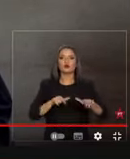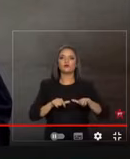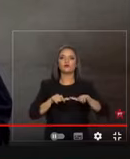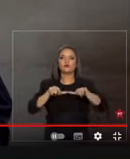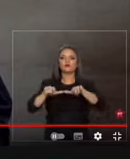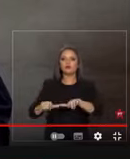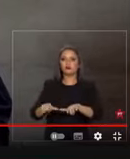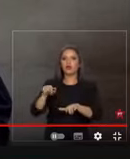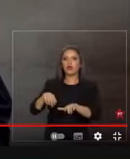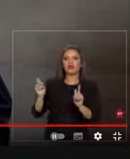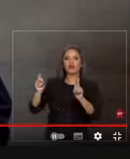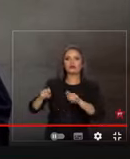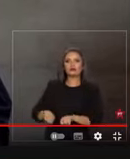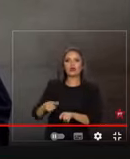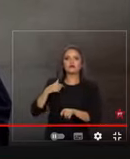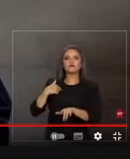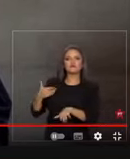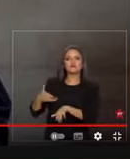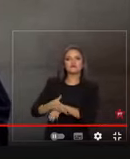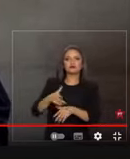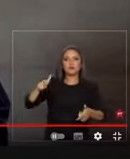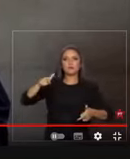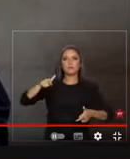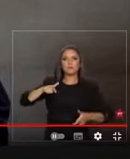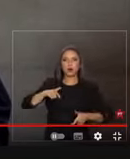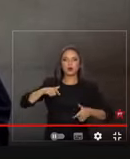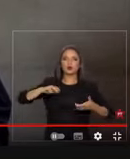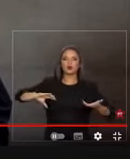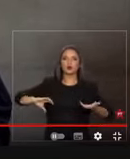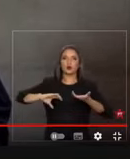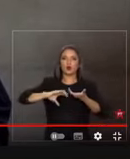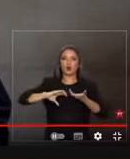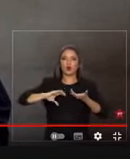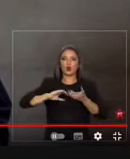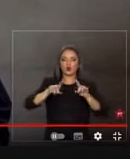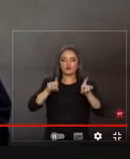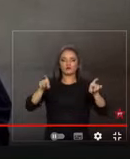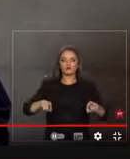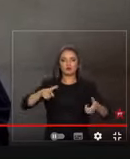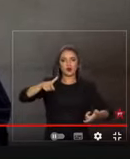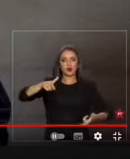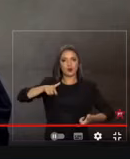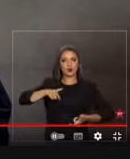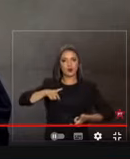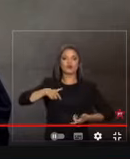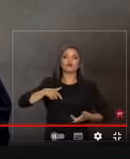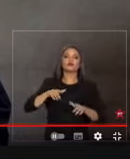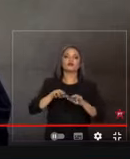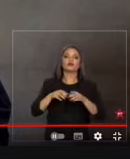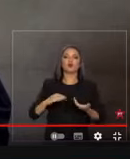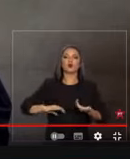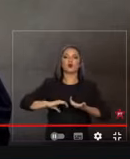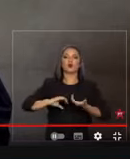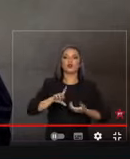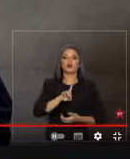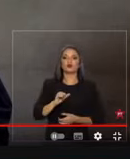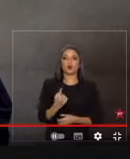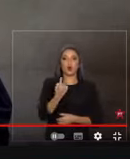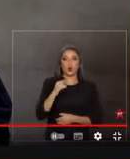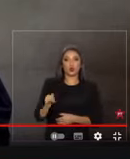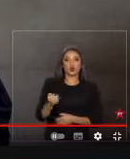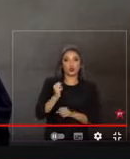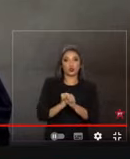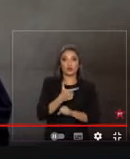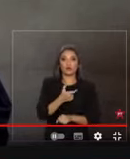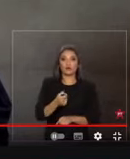o habilita à investidura no cargo perante o Congresso Nacional em 1º de janeiro de 2023,